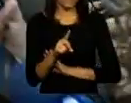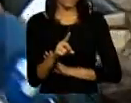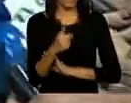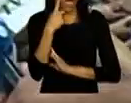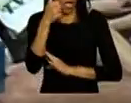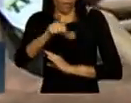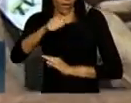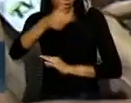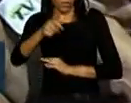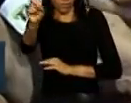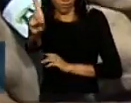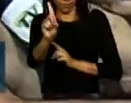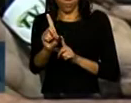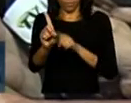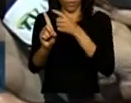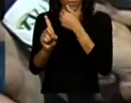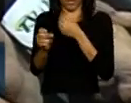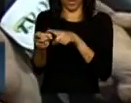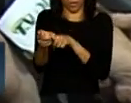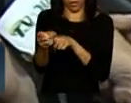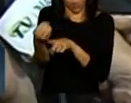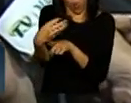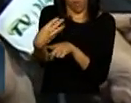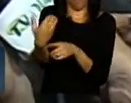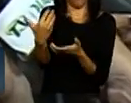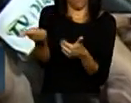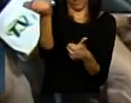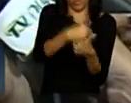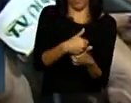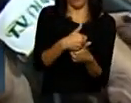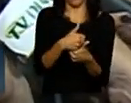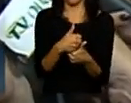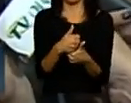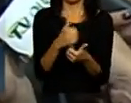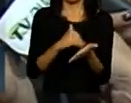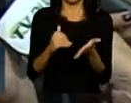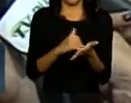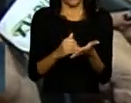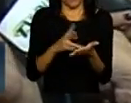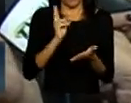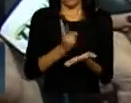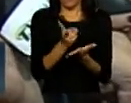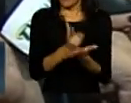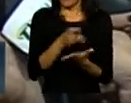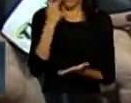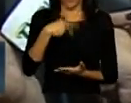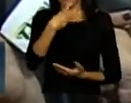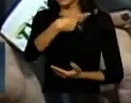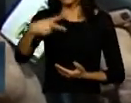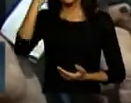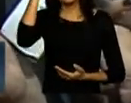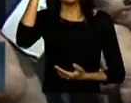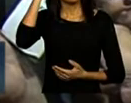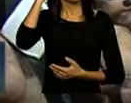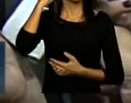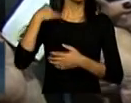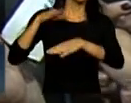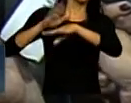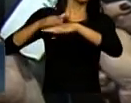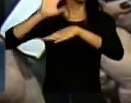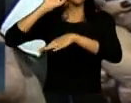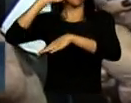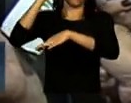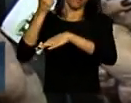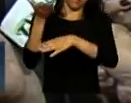o gol secretário-adjunto de ouro eu sempre disse que apresenta a Dilma que conduz todo o processo de decisão tinha